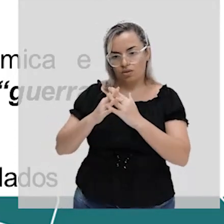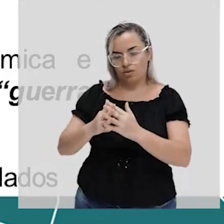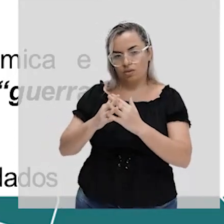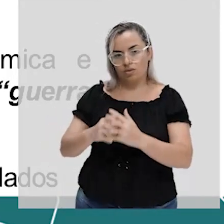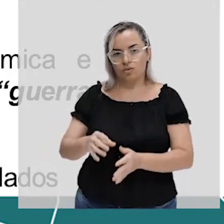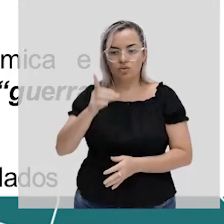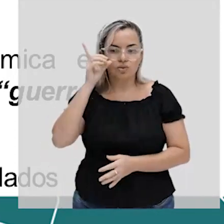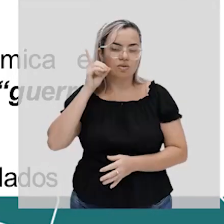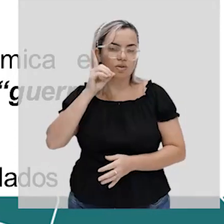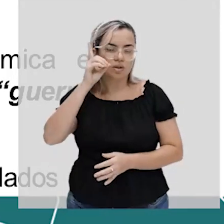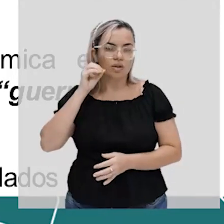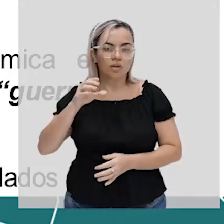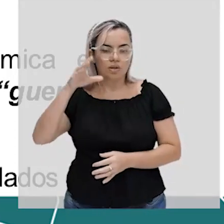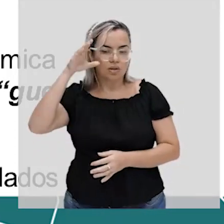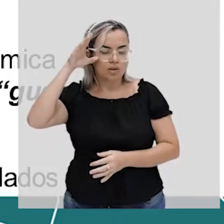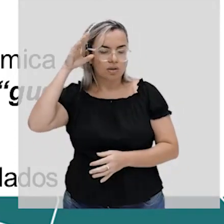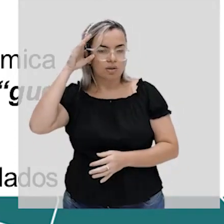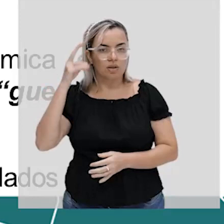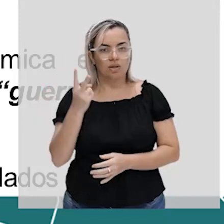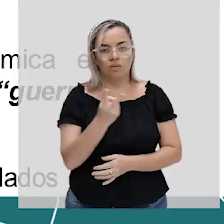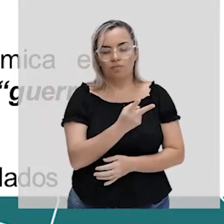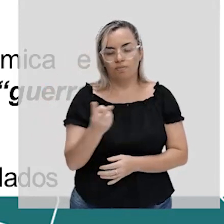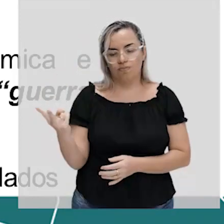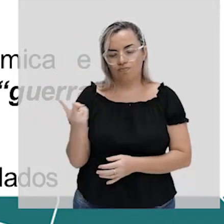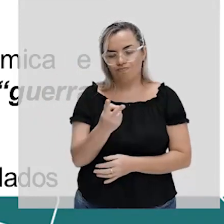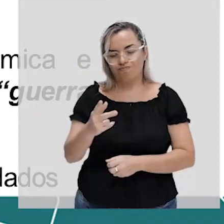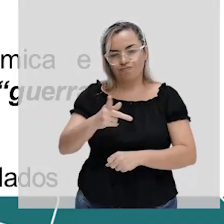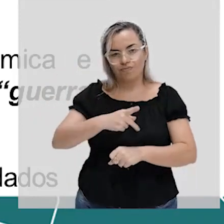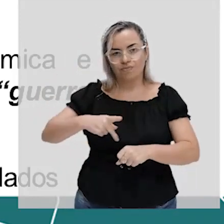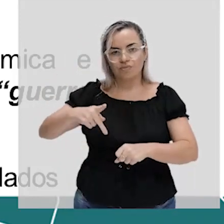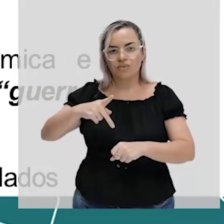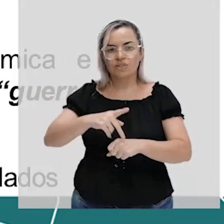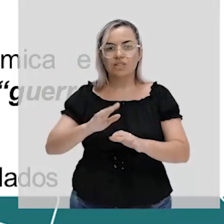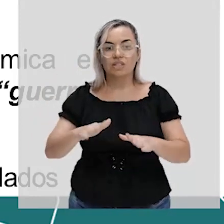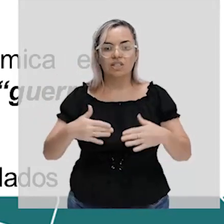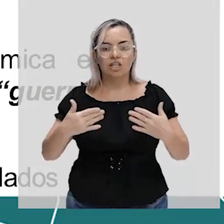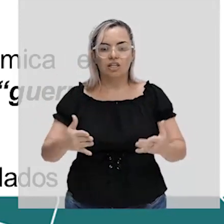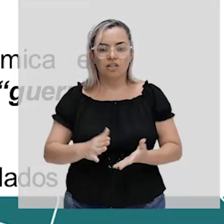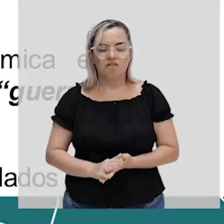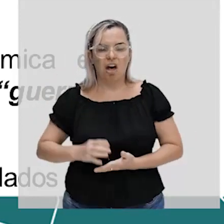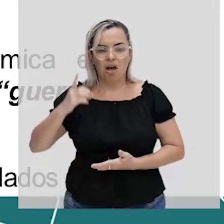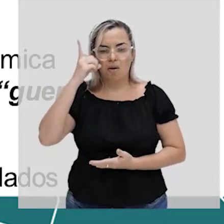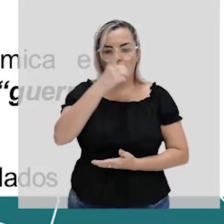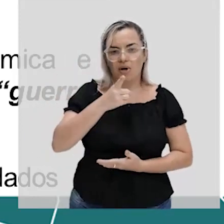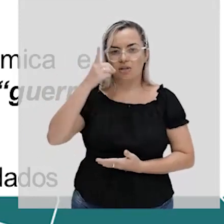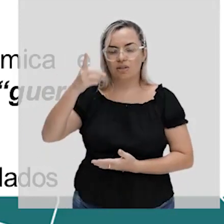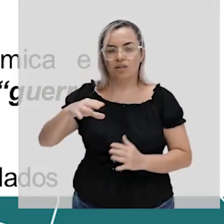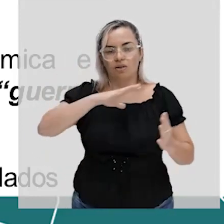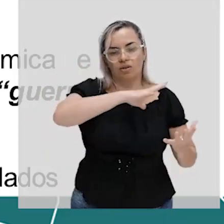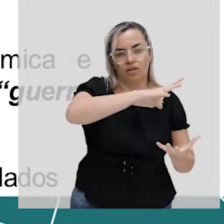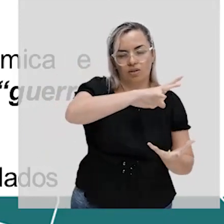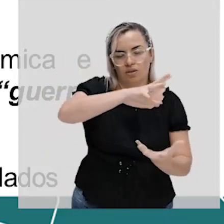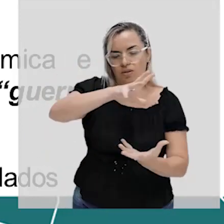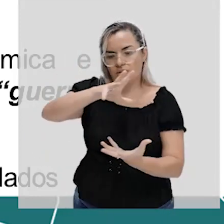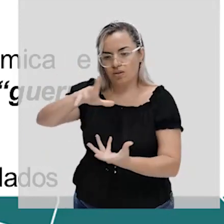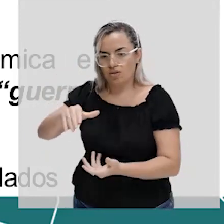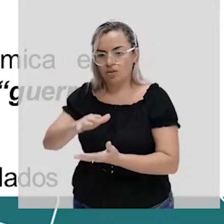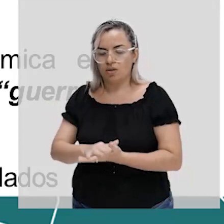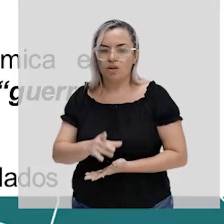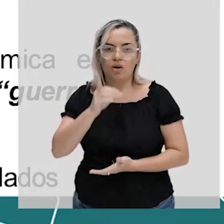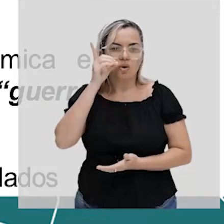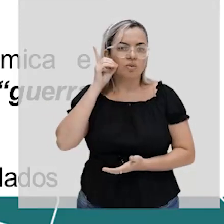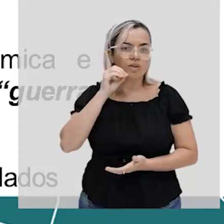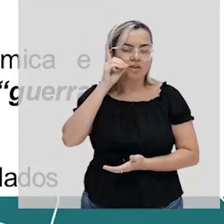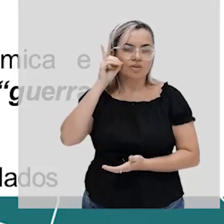claro, essas duas nações hoje elas estão em conflito direto para ver quem vai comandar o mundo, tá certo? Os Estados Unidos acusam constantemente a China